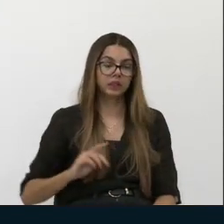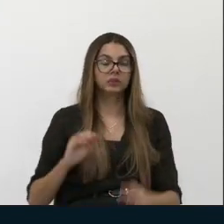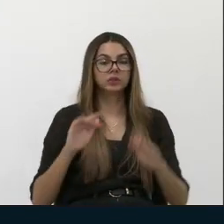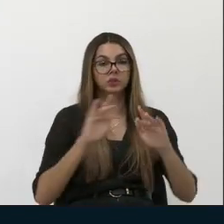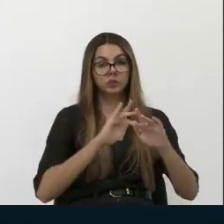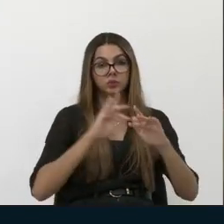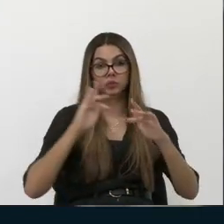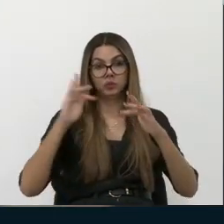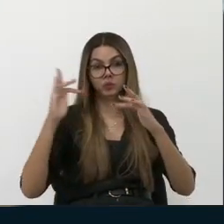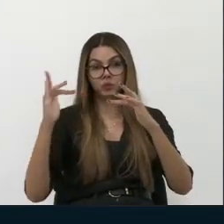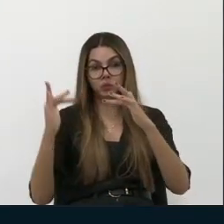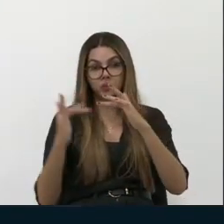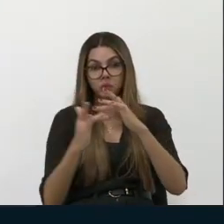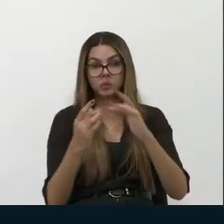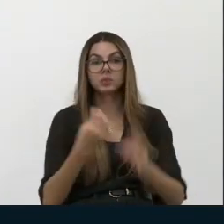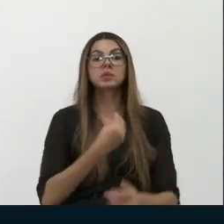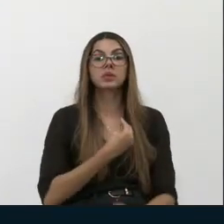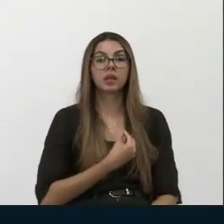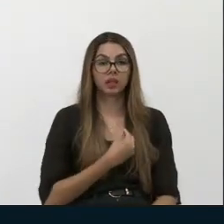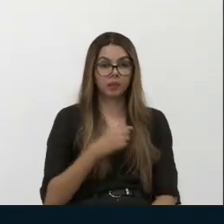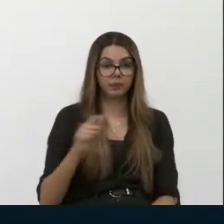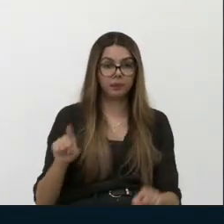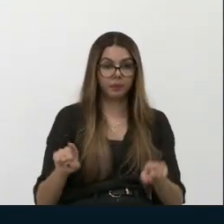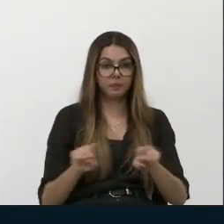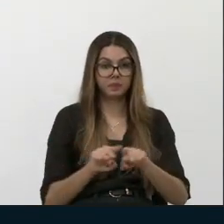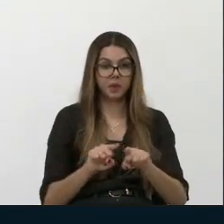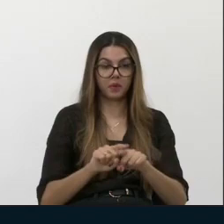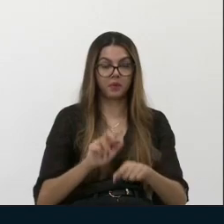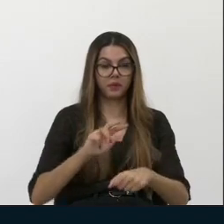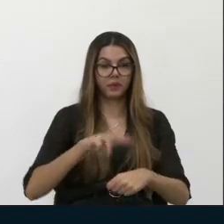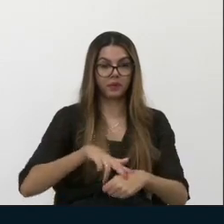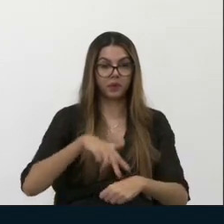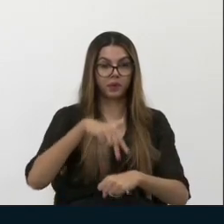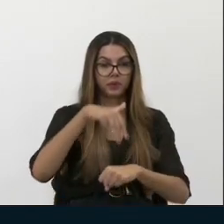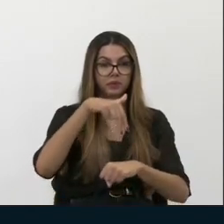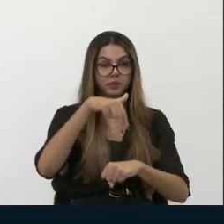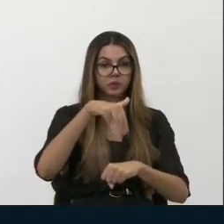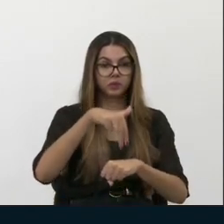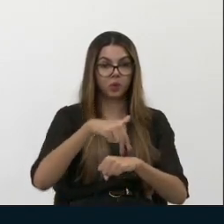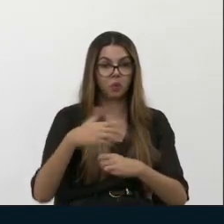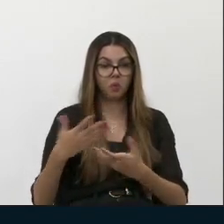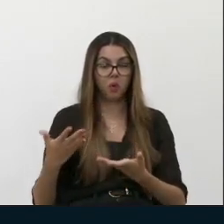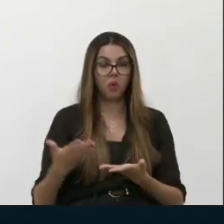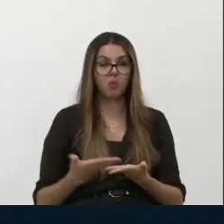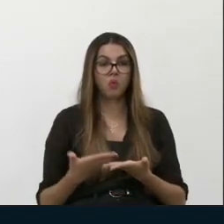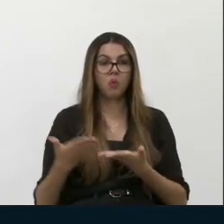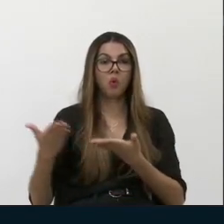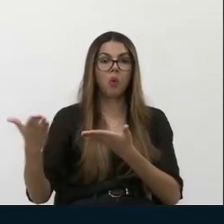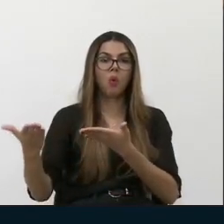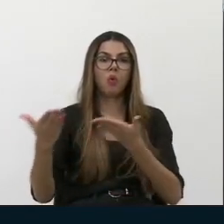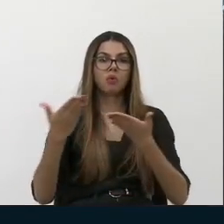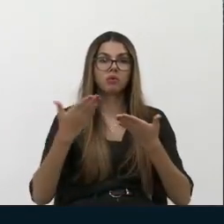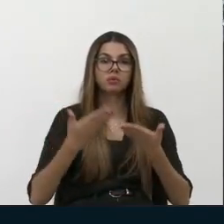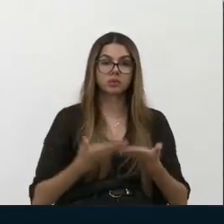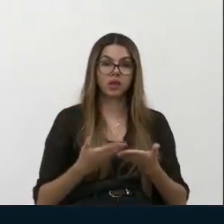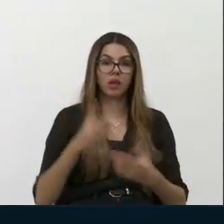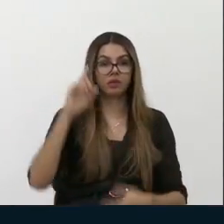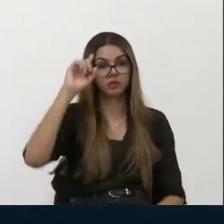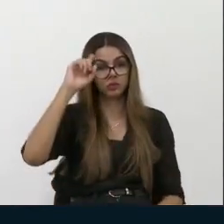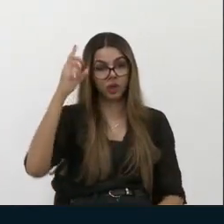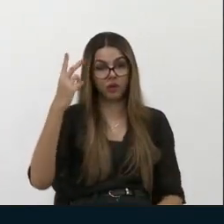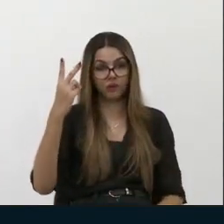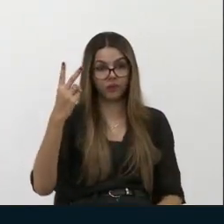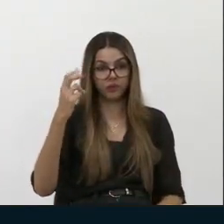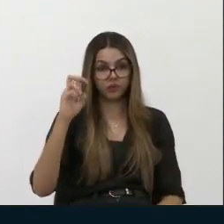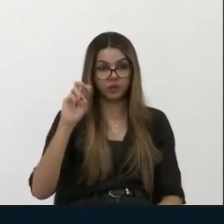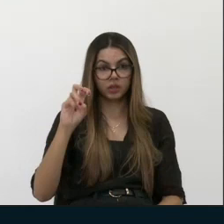acompanha nesta casa e pelas redes sociais, eu venho a essa tribuna para fazer um convite. No próximo dia 25,